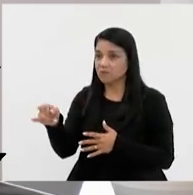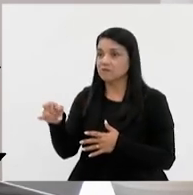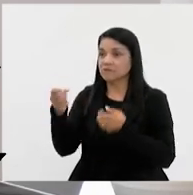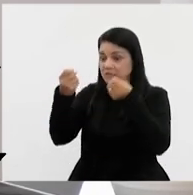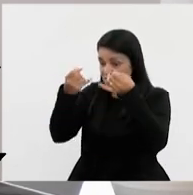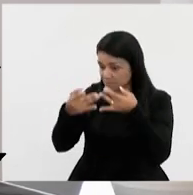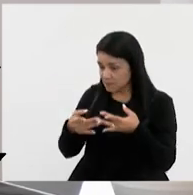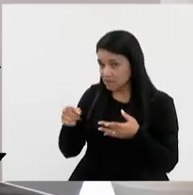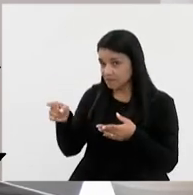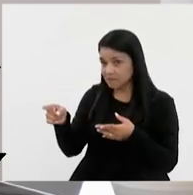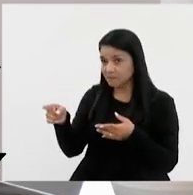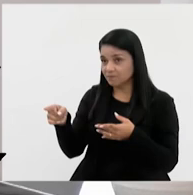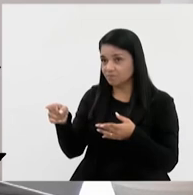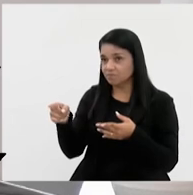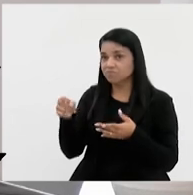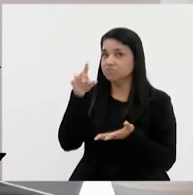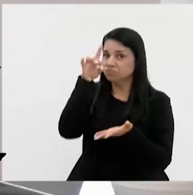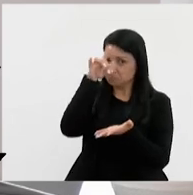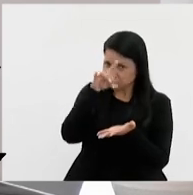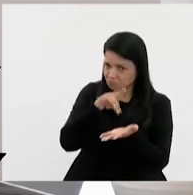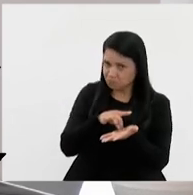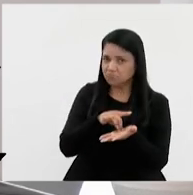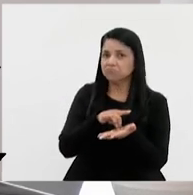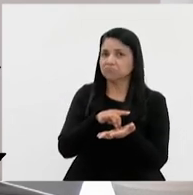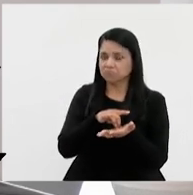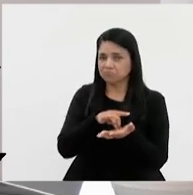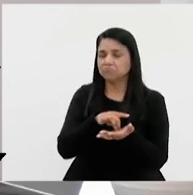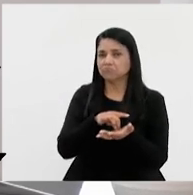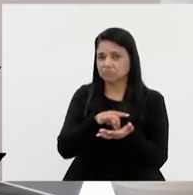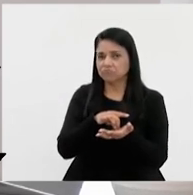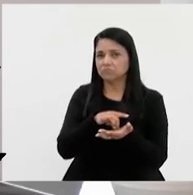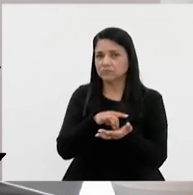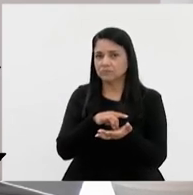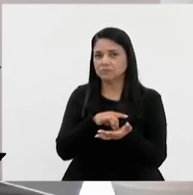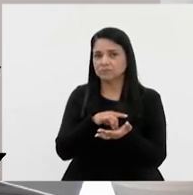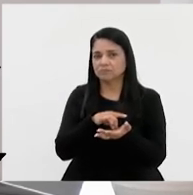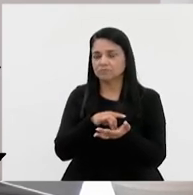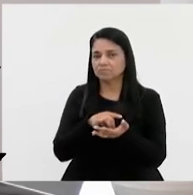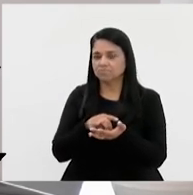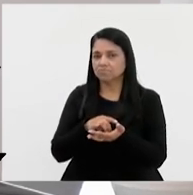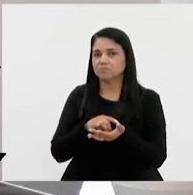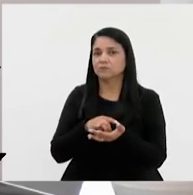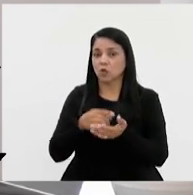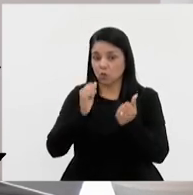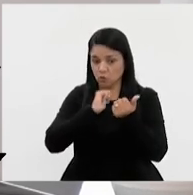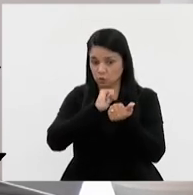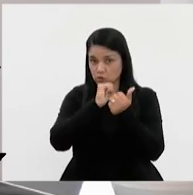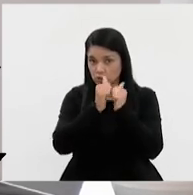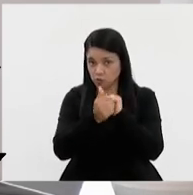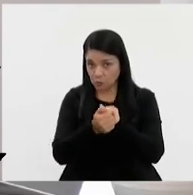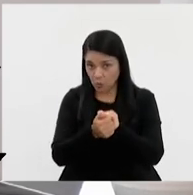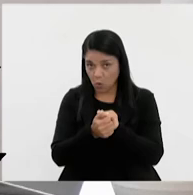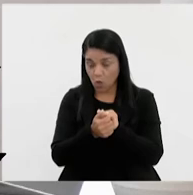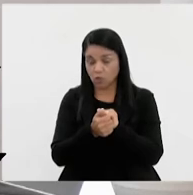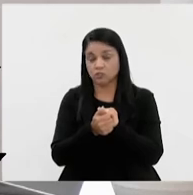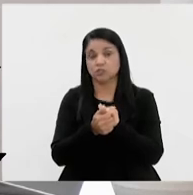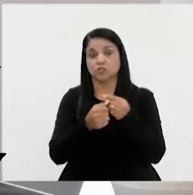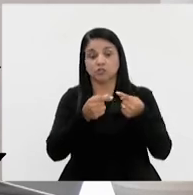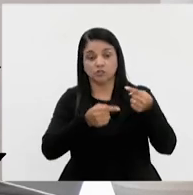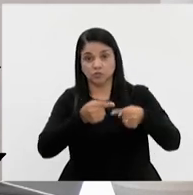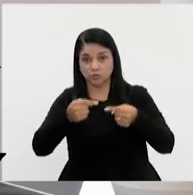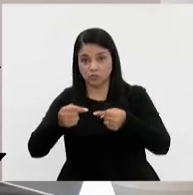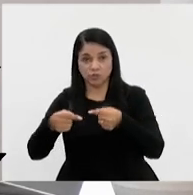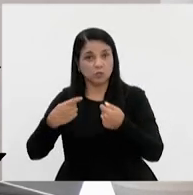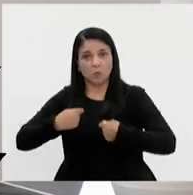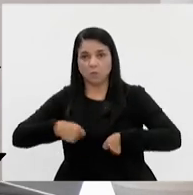menciona, é legítimo fazer avançarmos para os esportes que não dependam exclusivamente